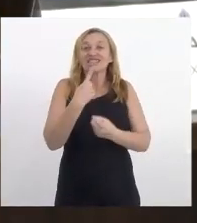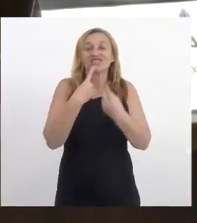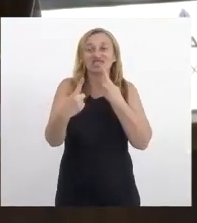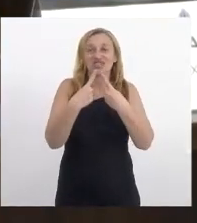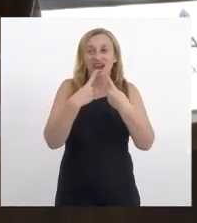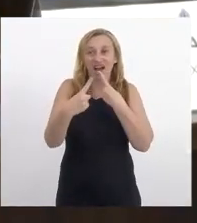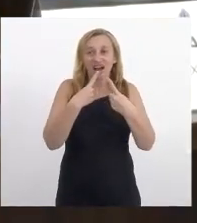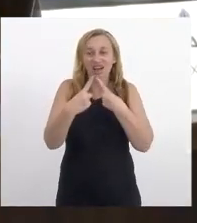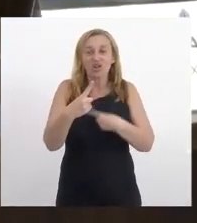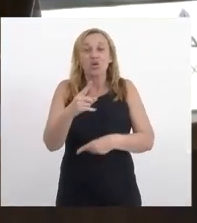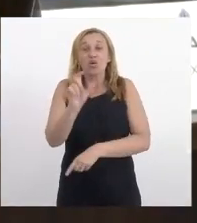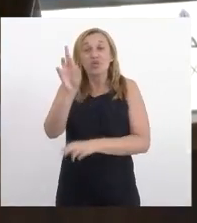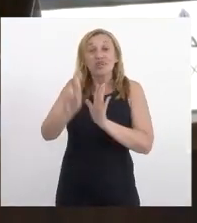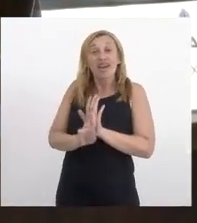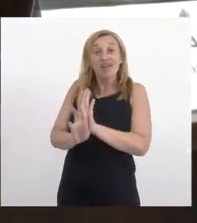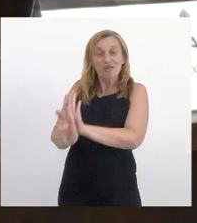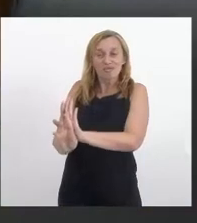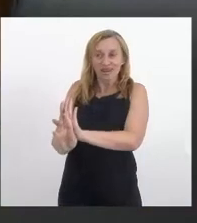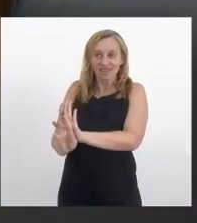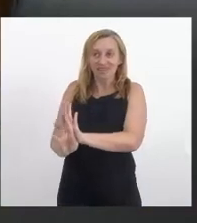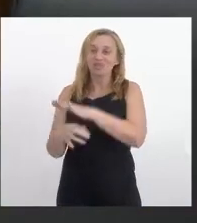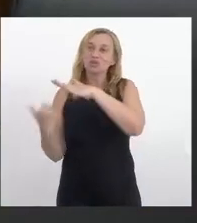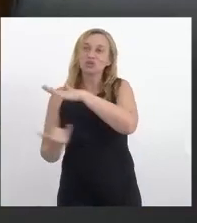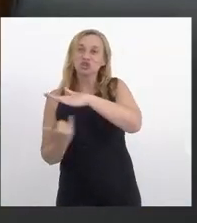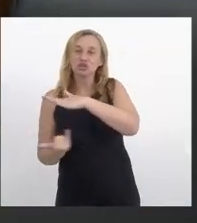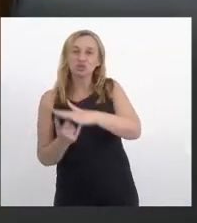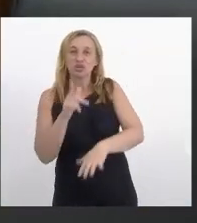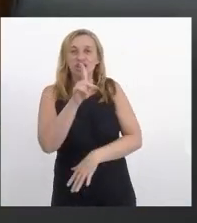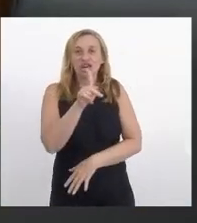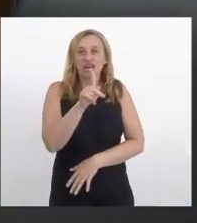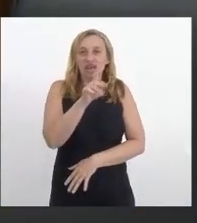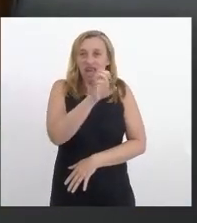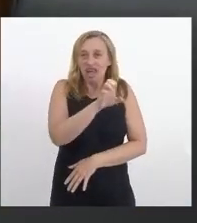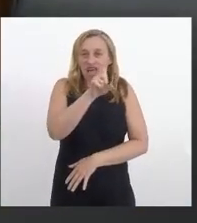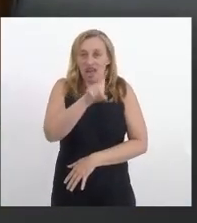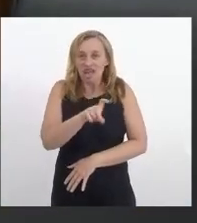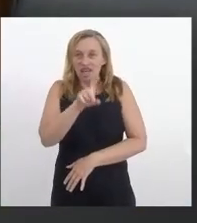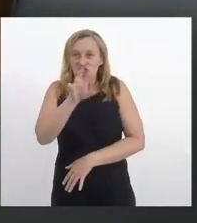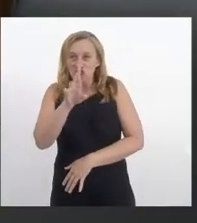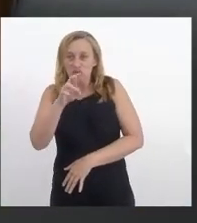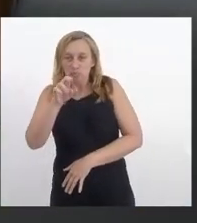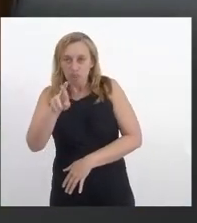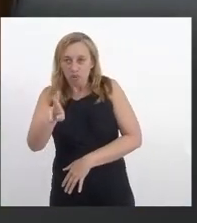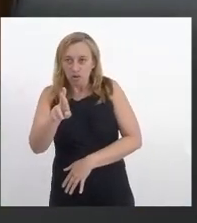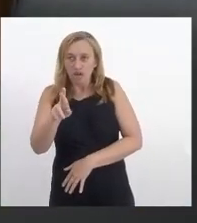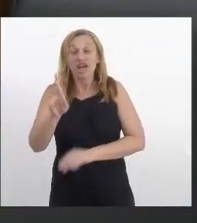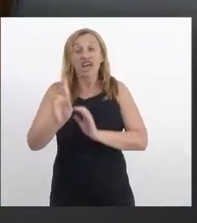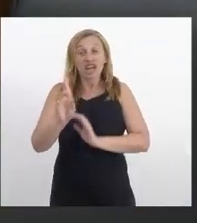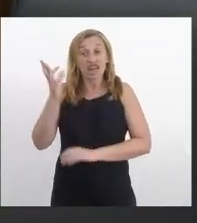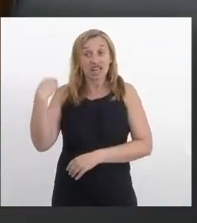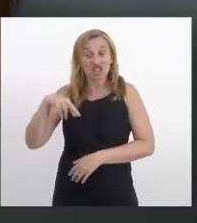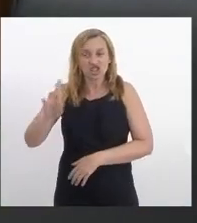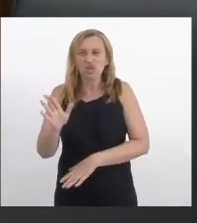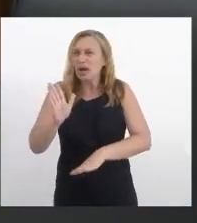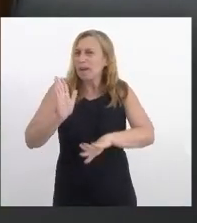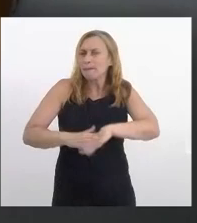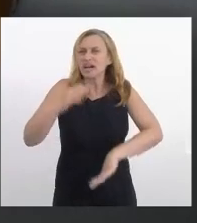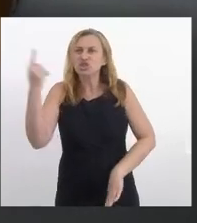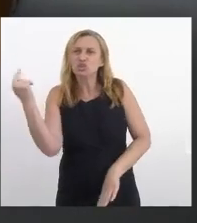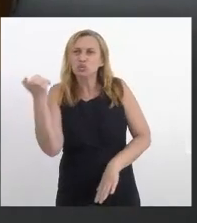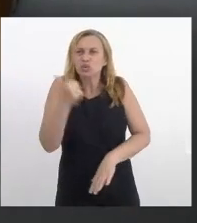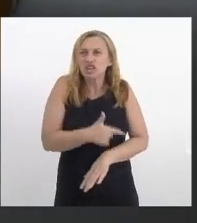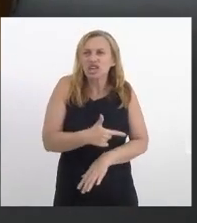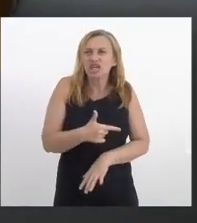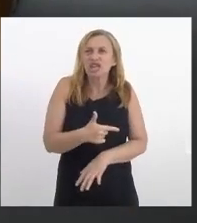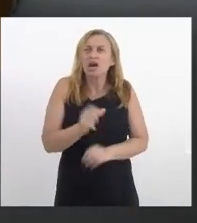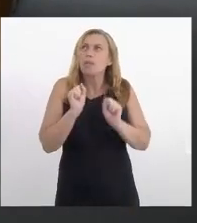diálogo, o que representa o Instituto Expo Reunião, Expo Religião, é mais daquilo que